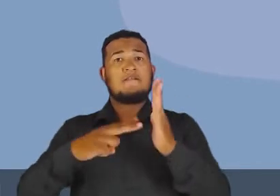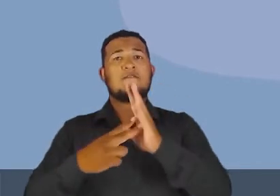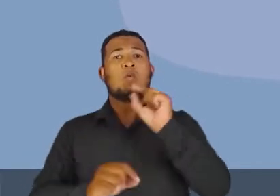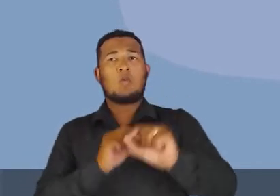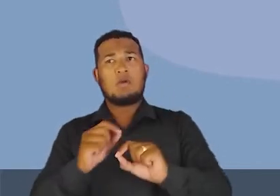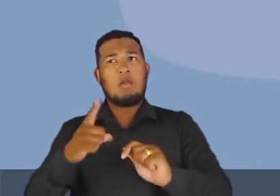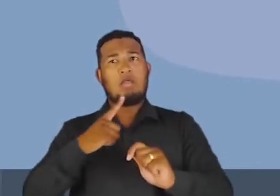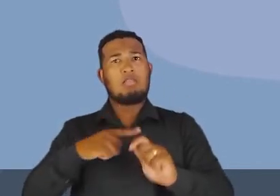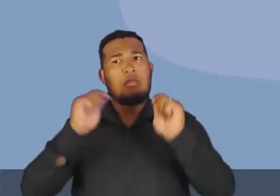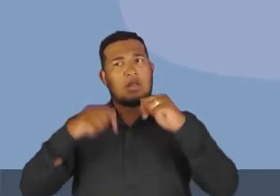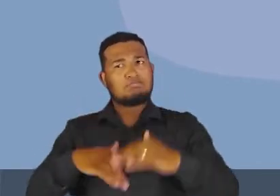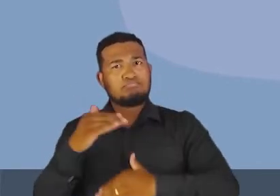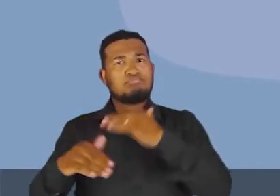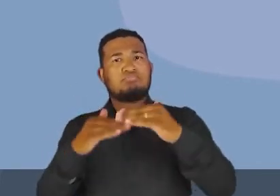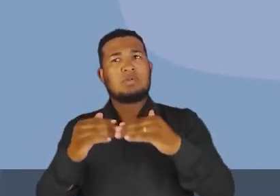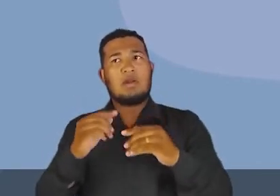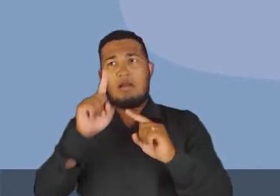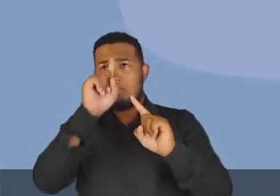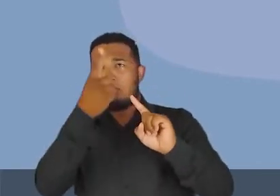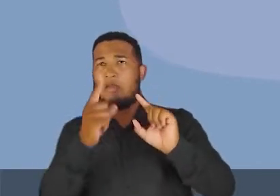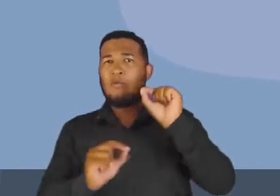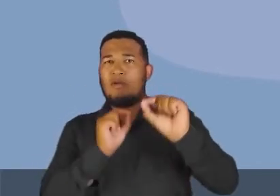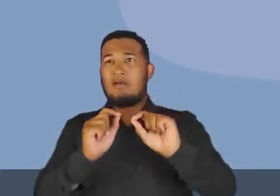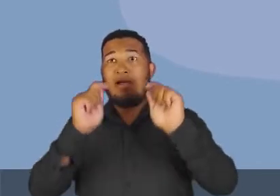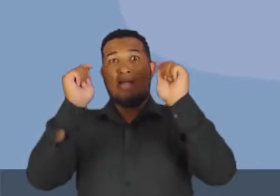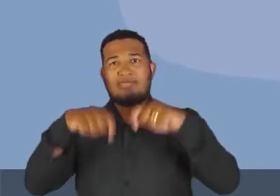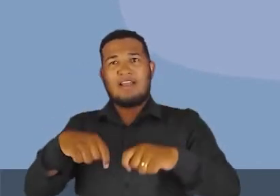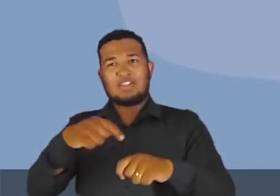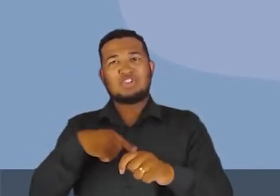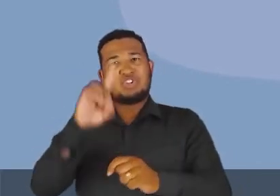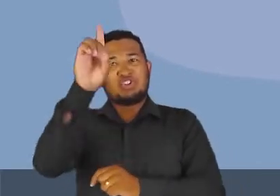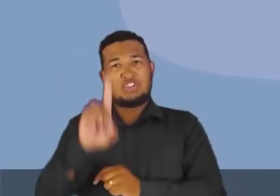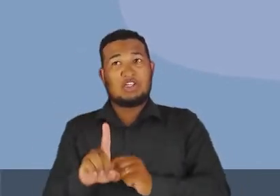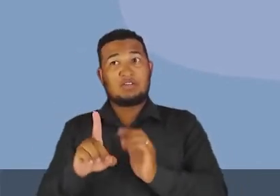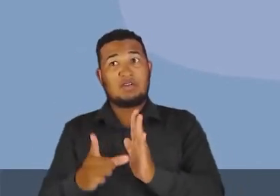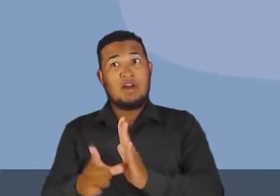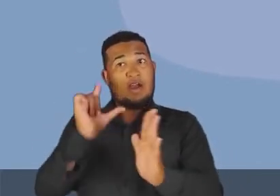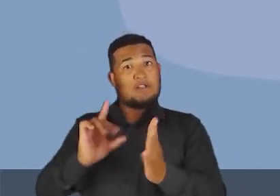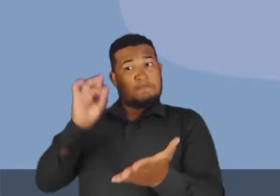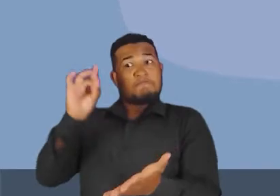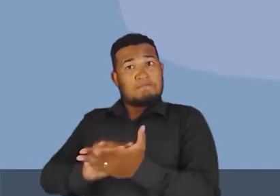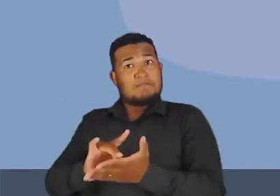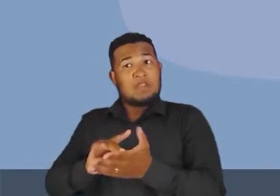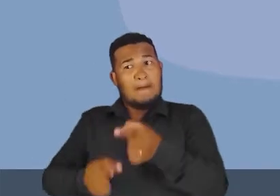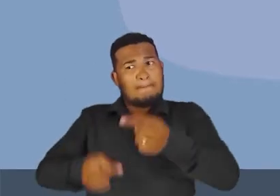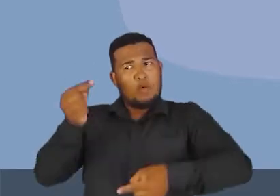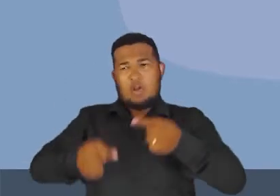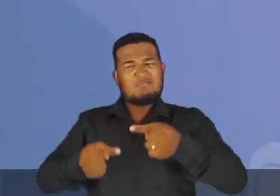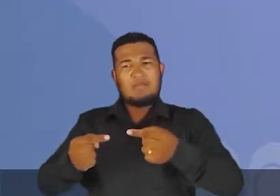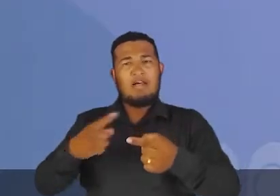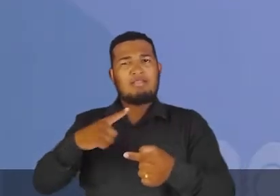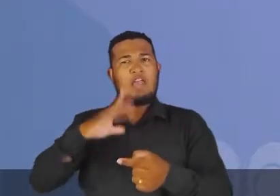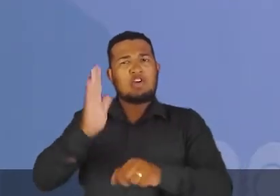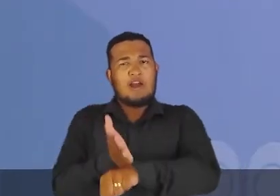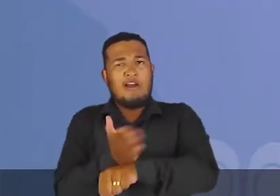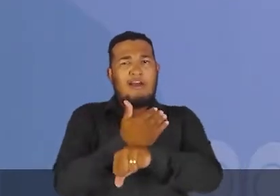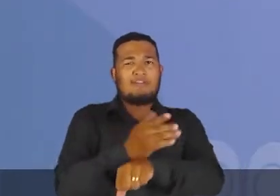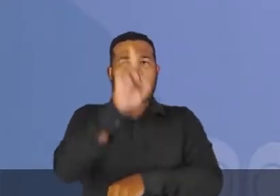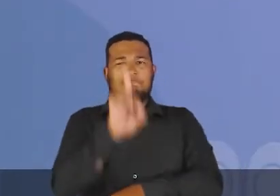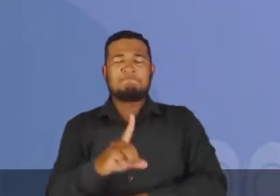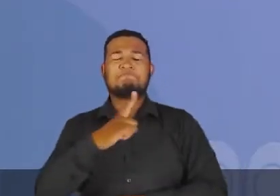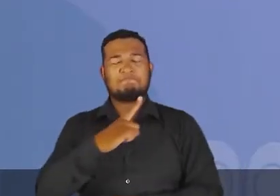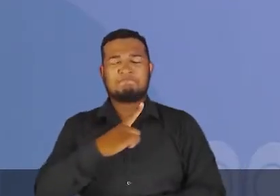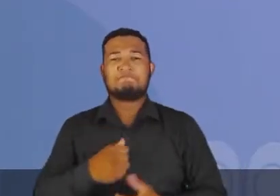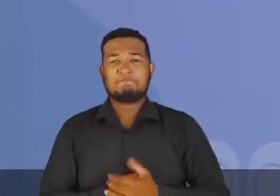nós possuímos direitos antes mesmo da existência da política. Vamos entender o que isso